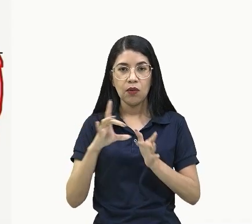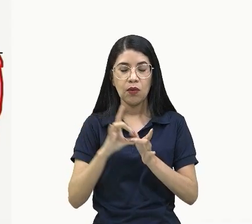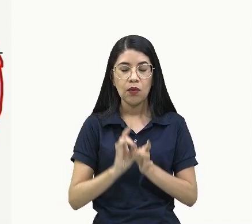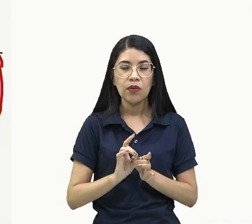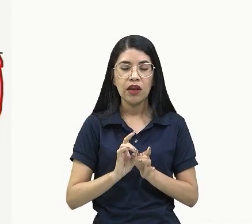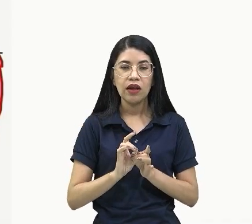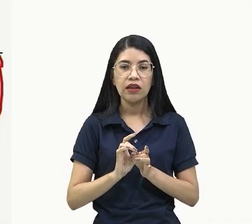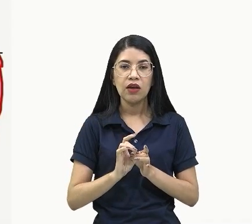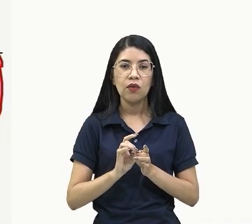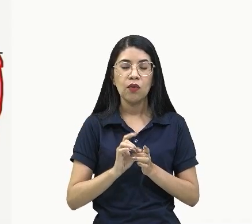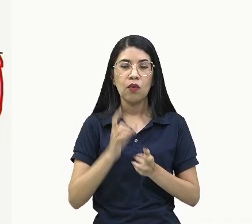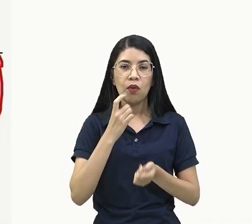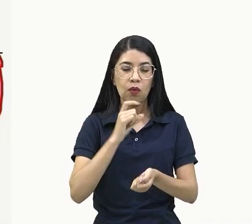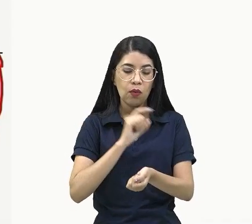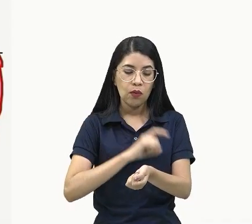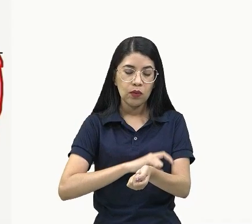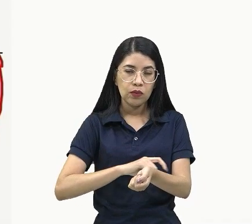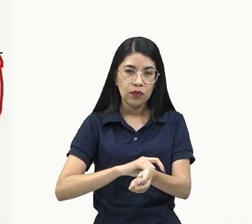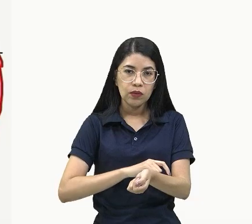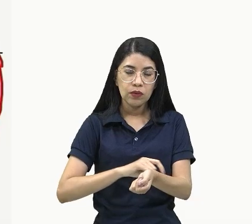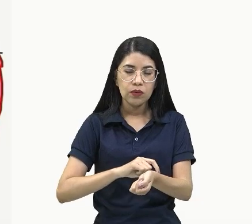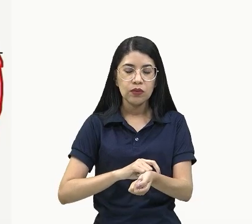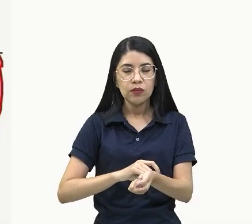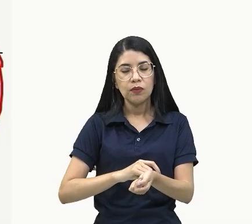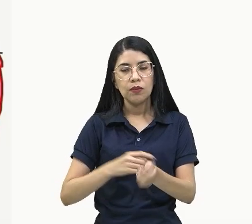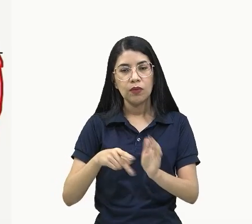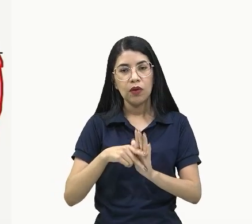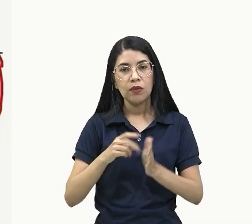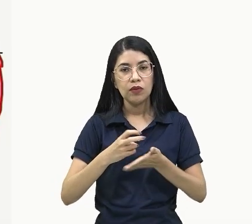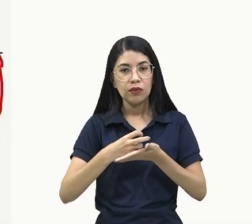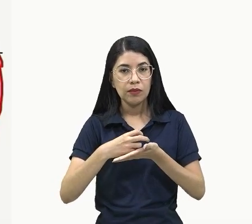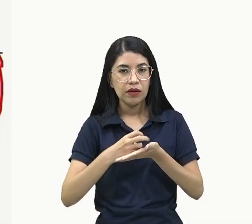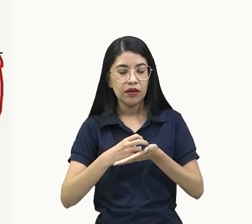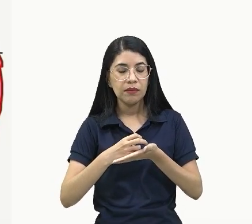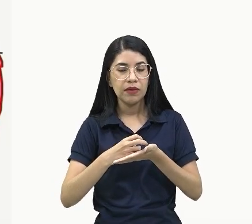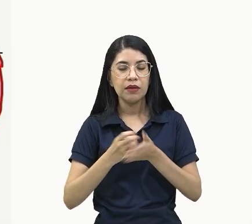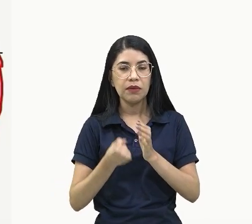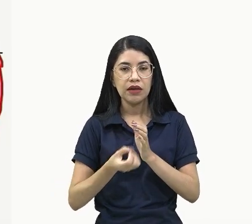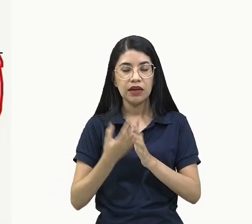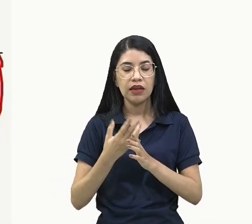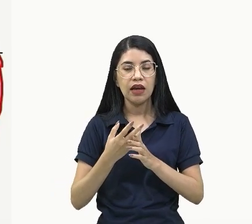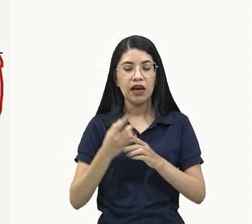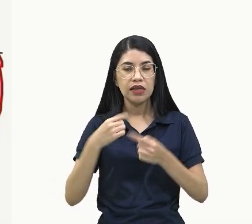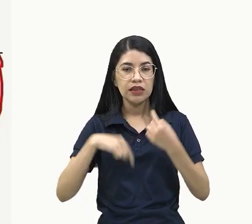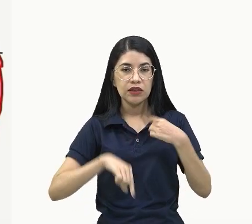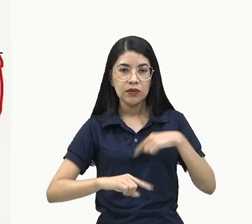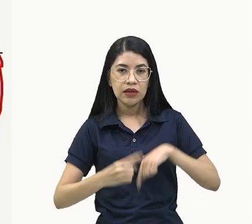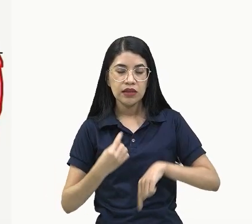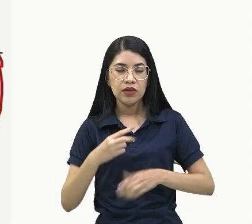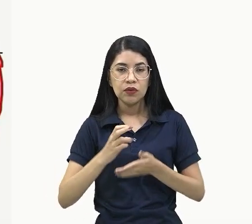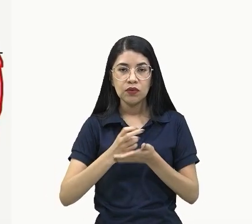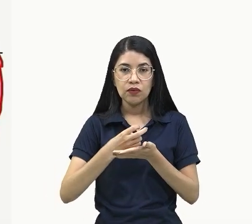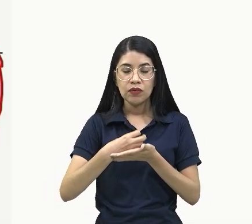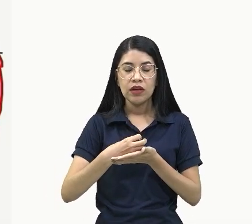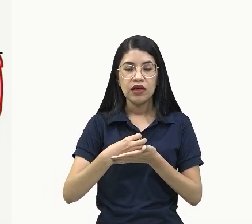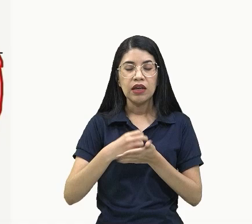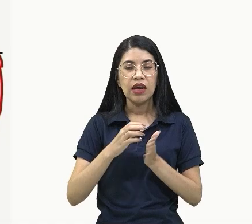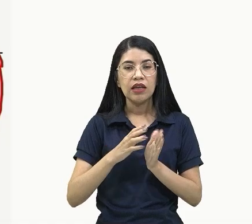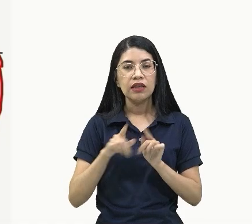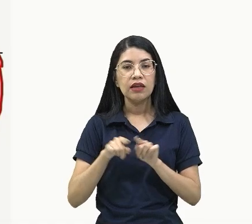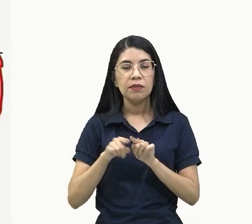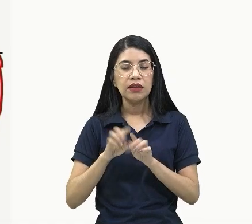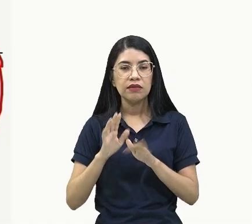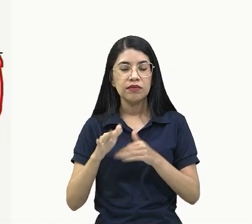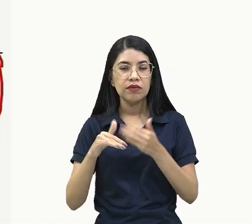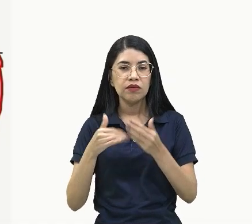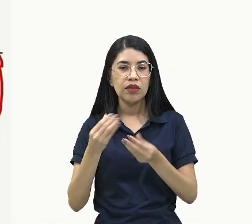do embrião, formando a circulação fetal. E os vasos fetais, eles vão, então, se desenvolver em íntimo contato com